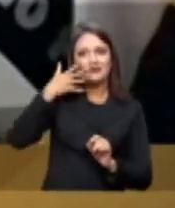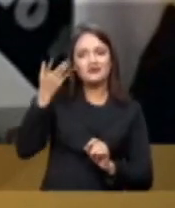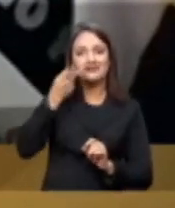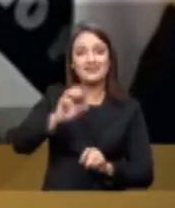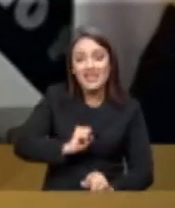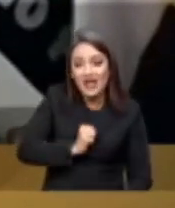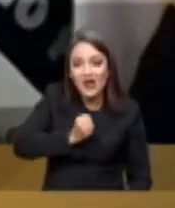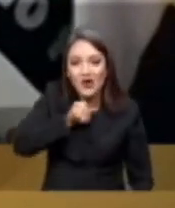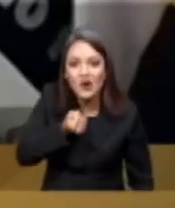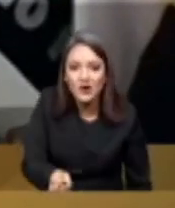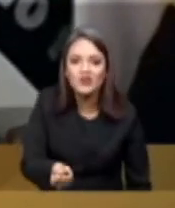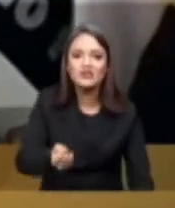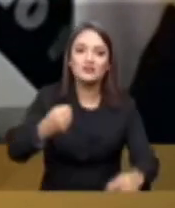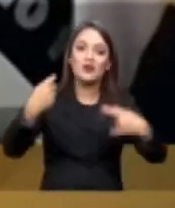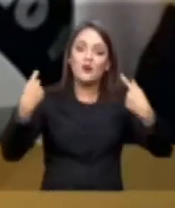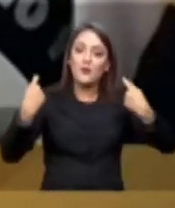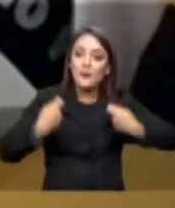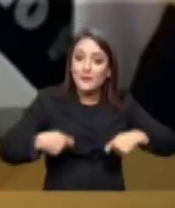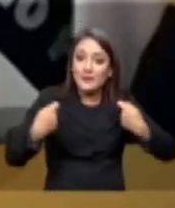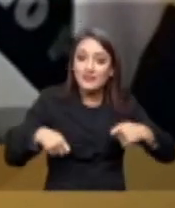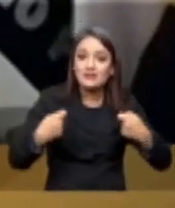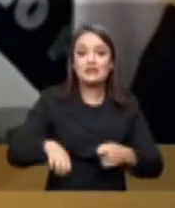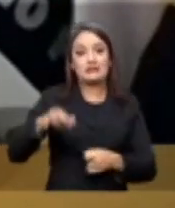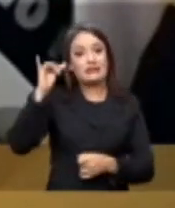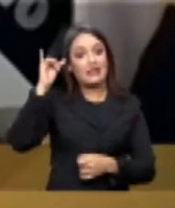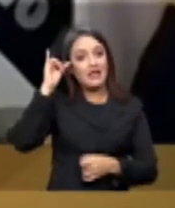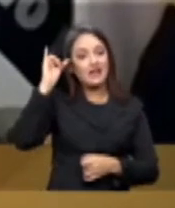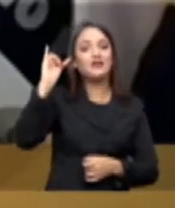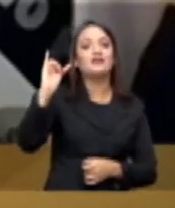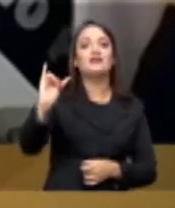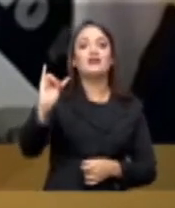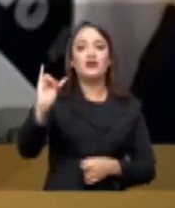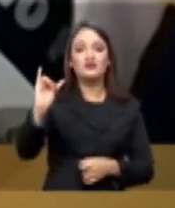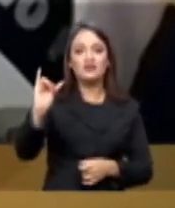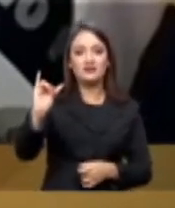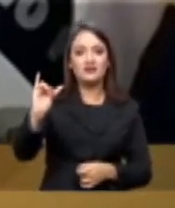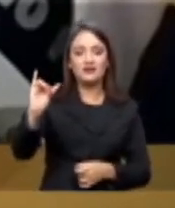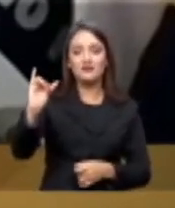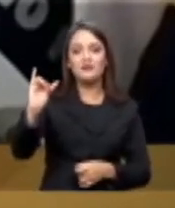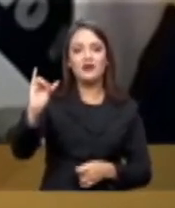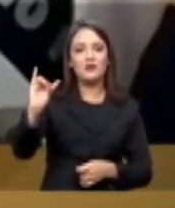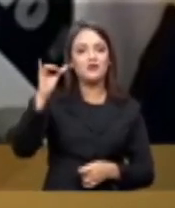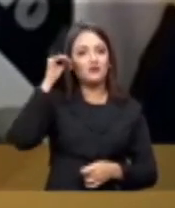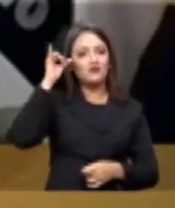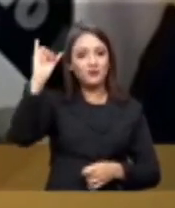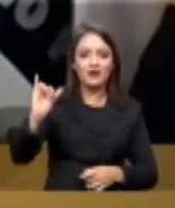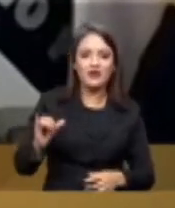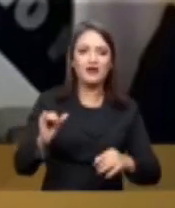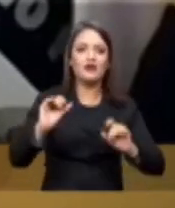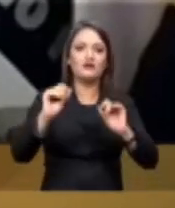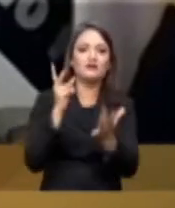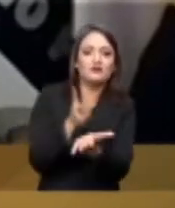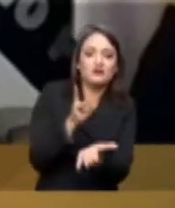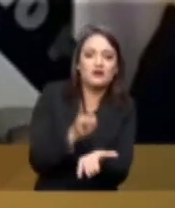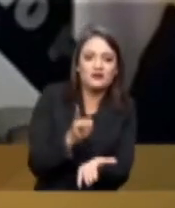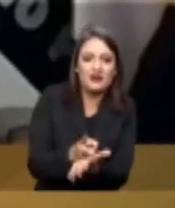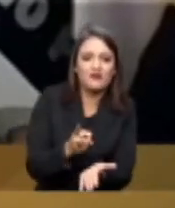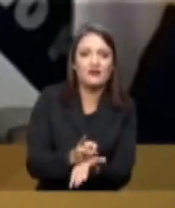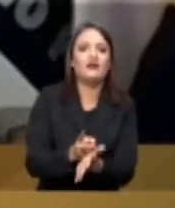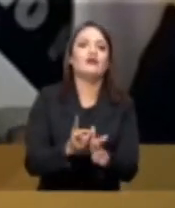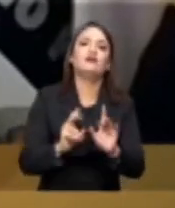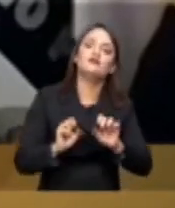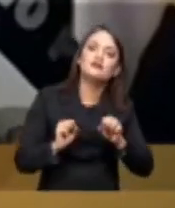ser rejeitado com a deflagração permanente de campanhas de